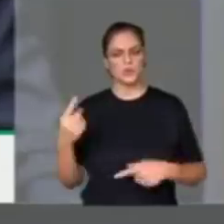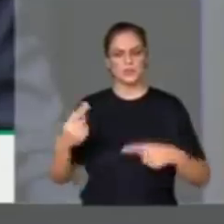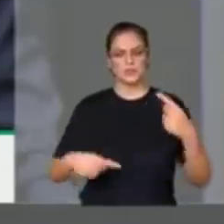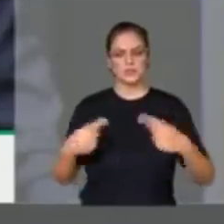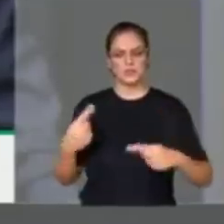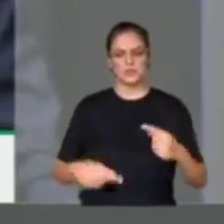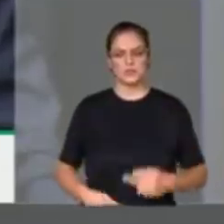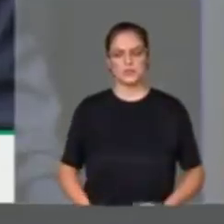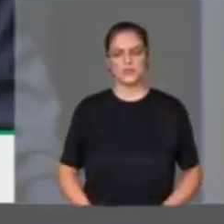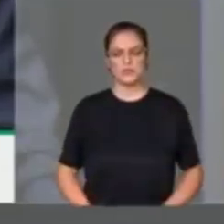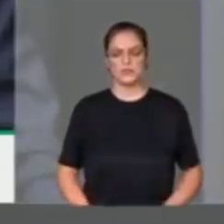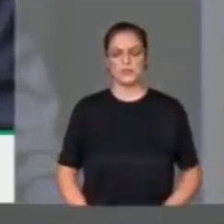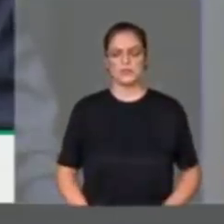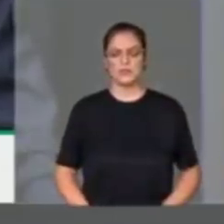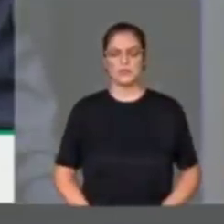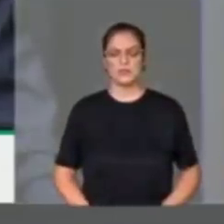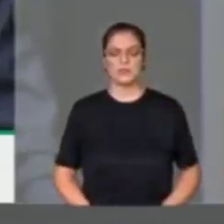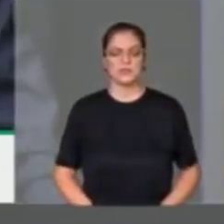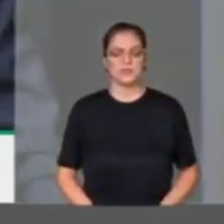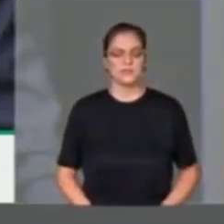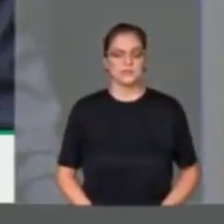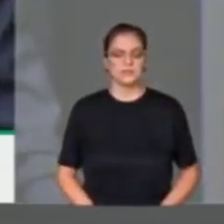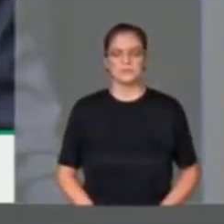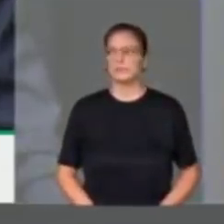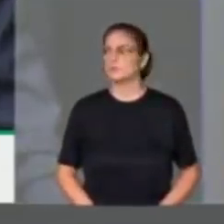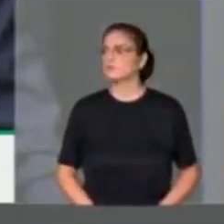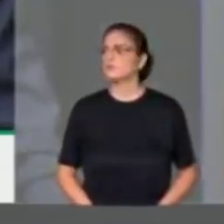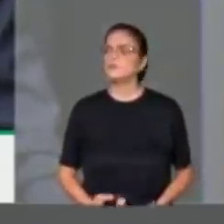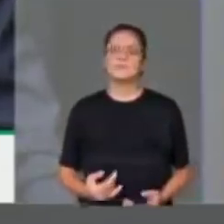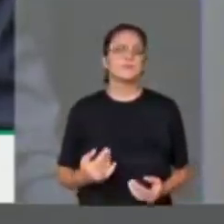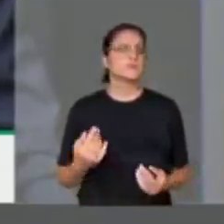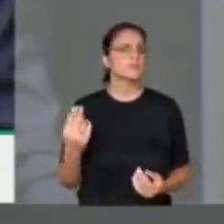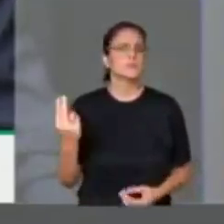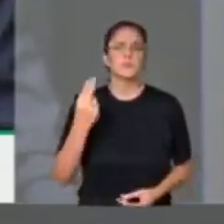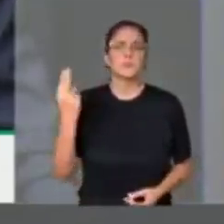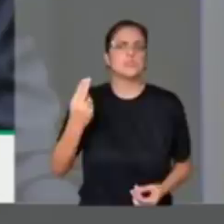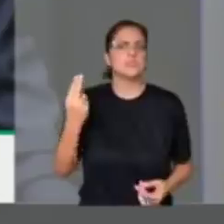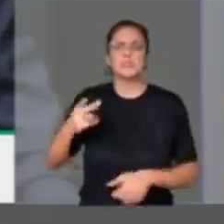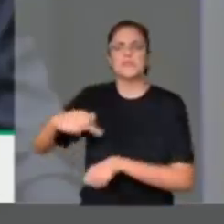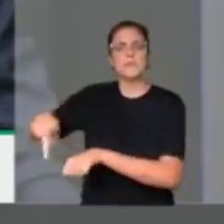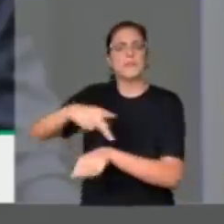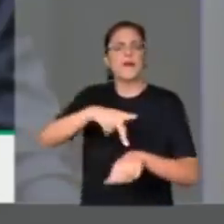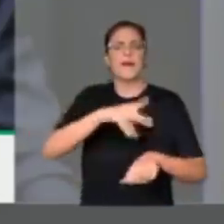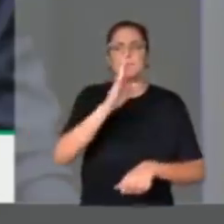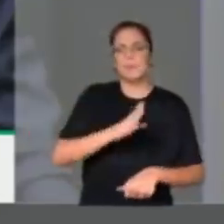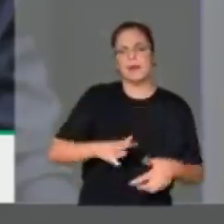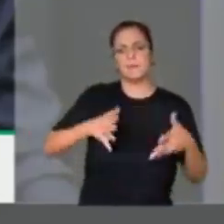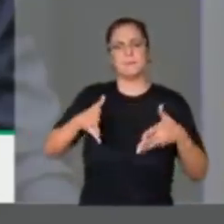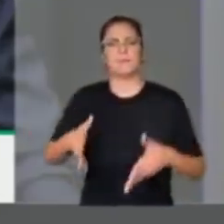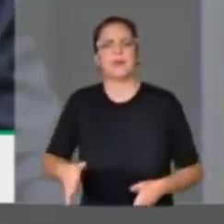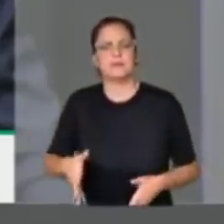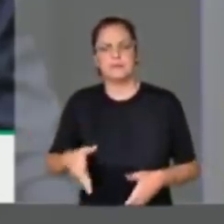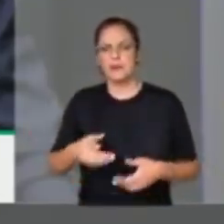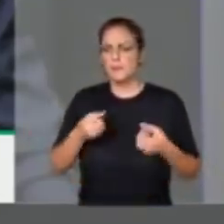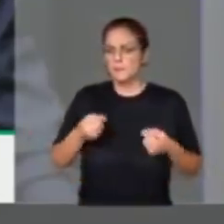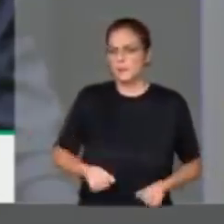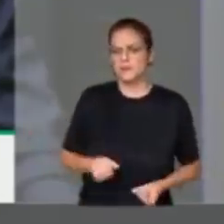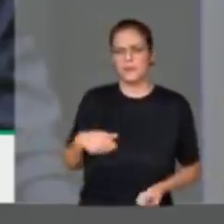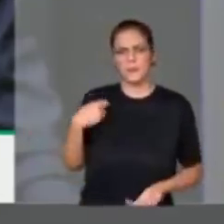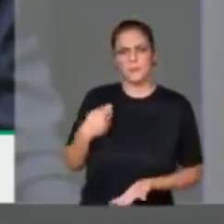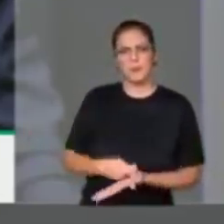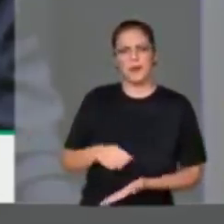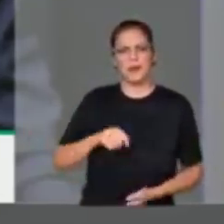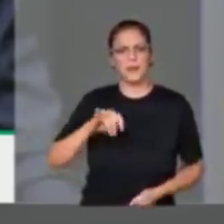É absolutamente incompatível com a competição no cenário internacional a gente exigir uma carga tributária